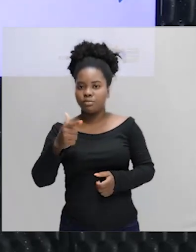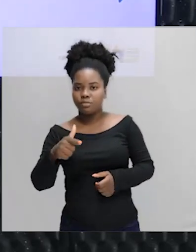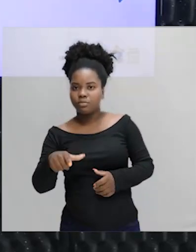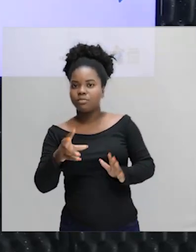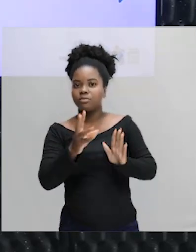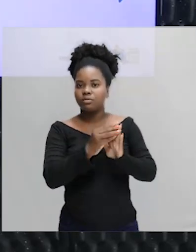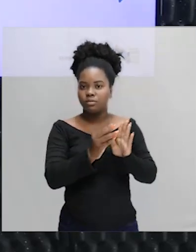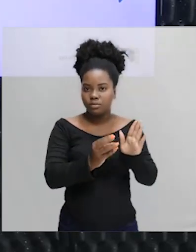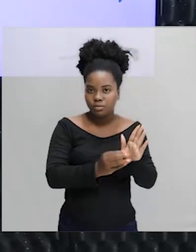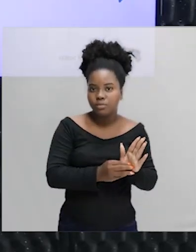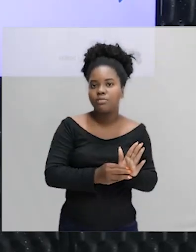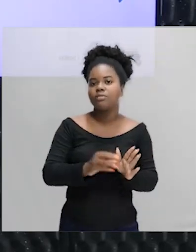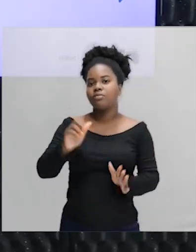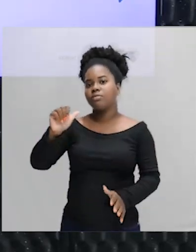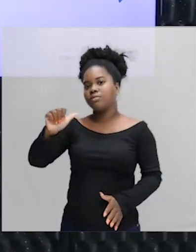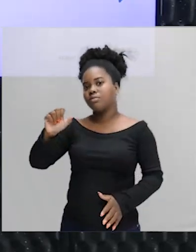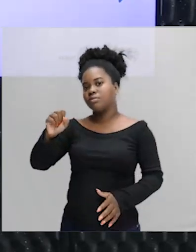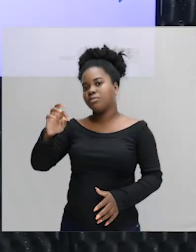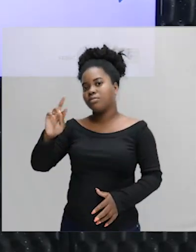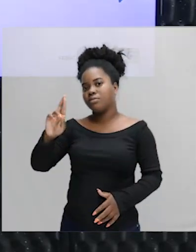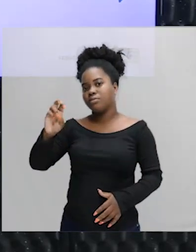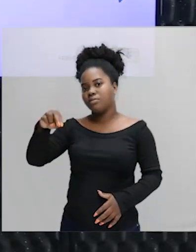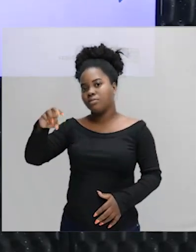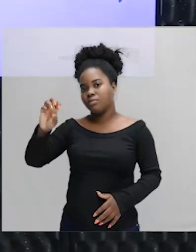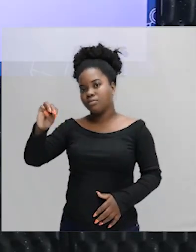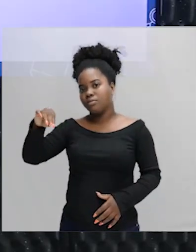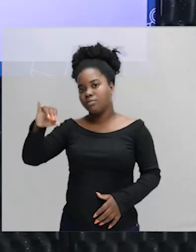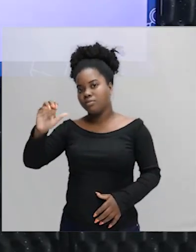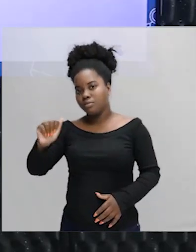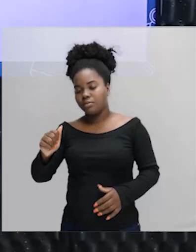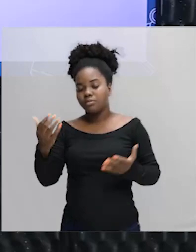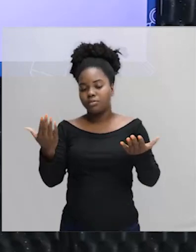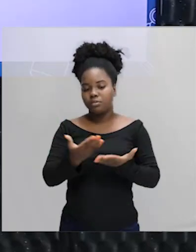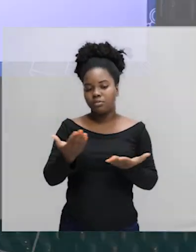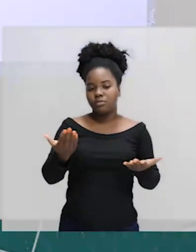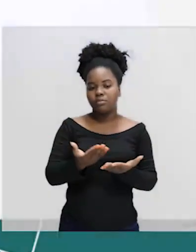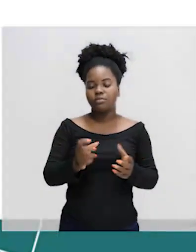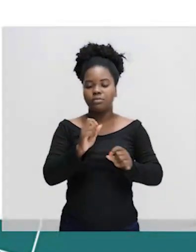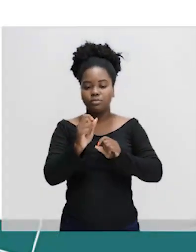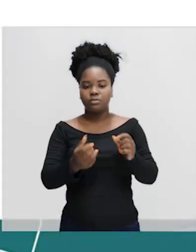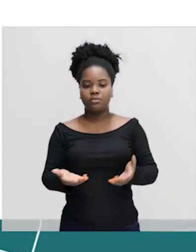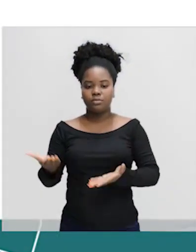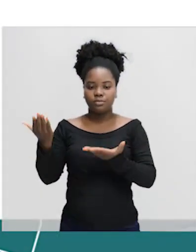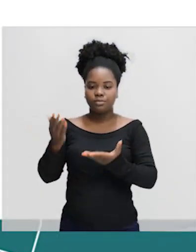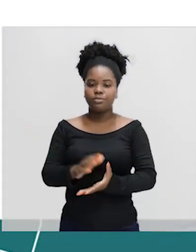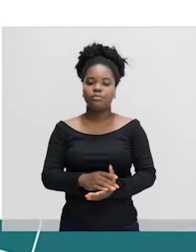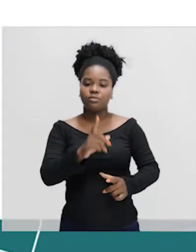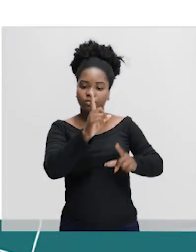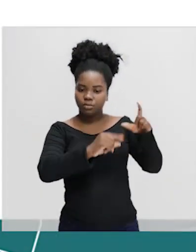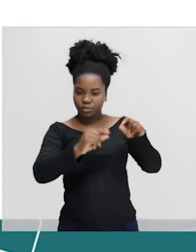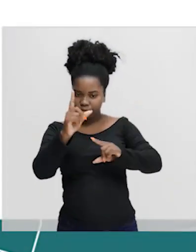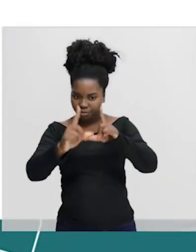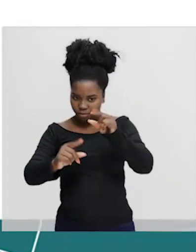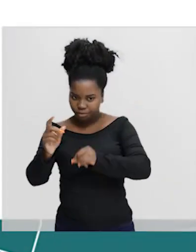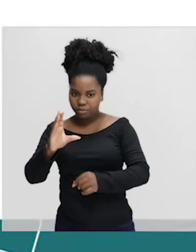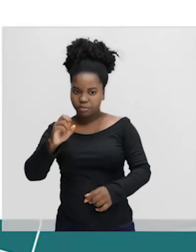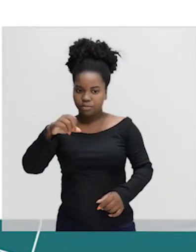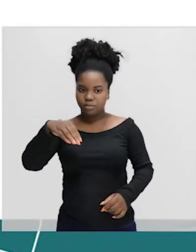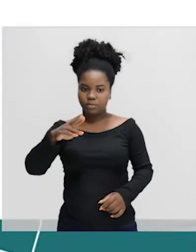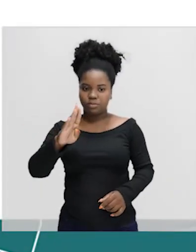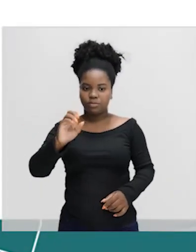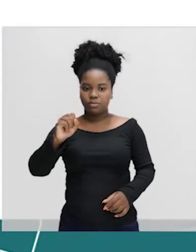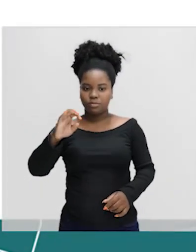conteúdos de astronomia, né, no quarto período, hoje nós vamos falar sobre o combustível das estrelas,